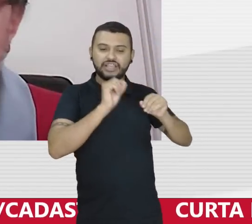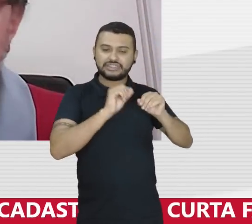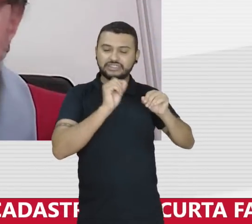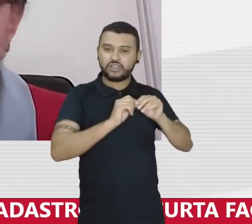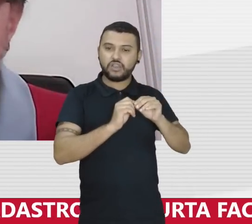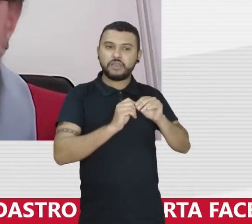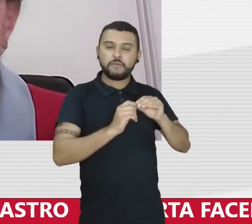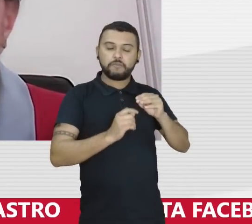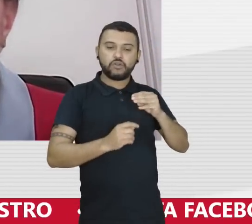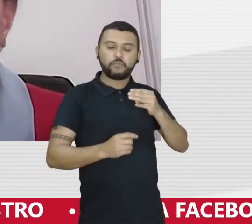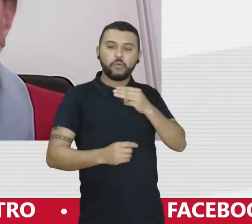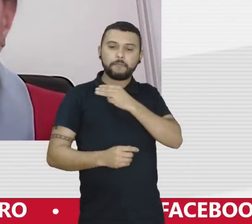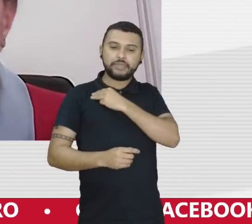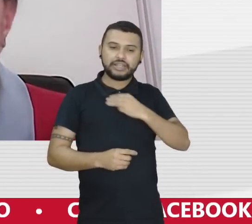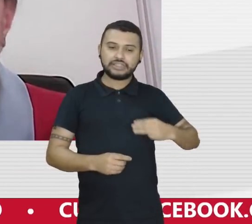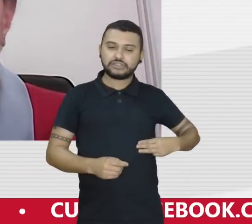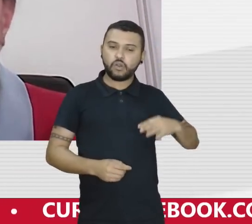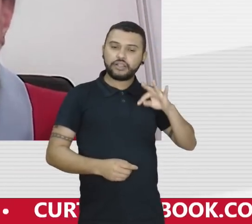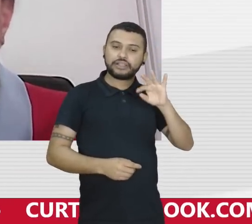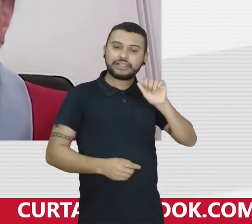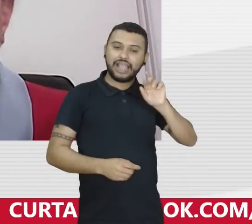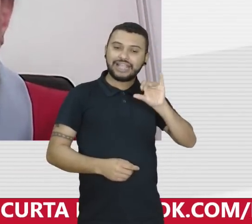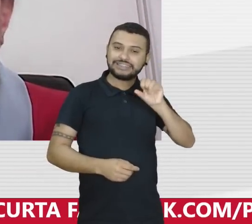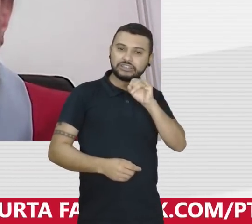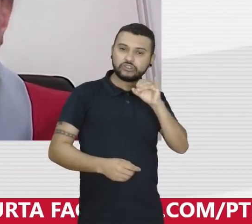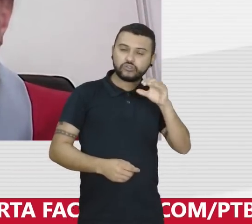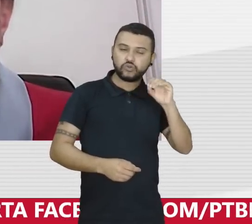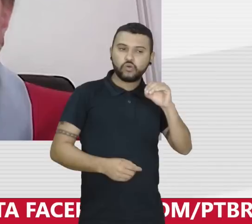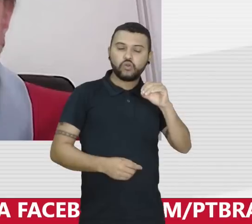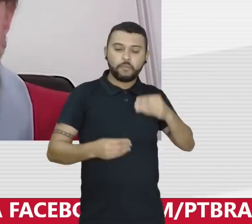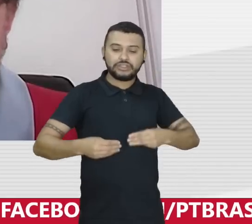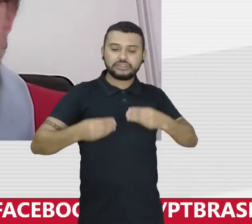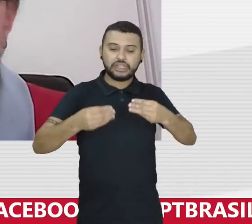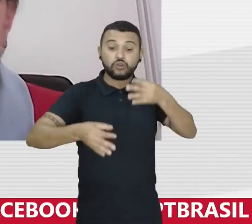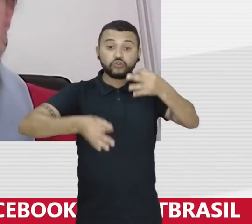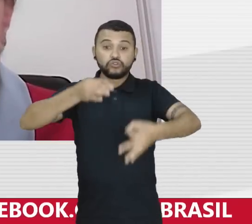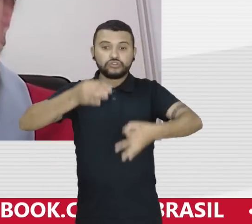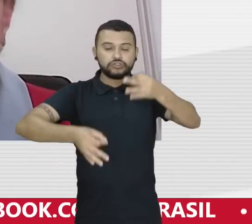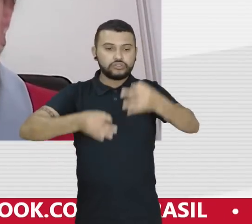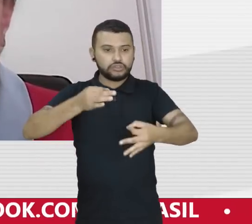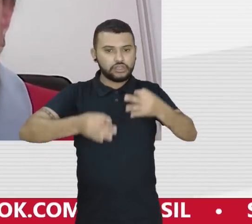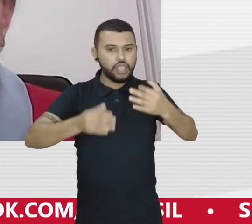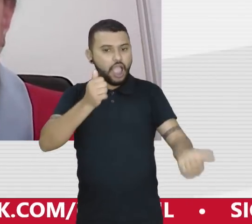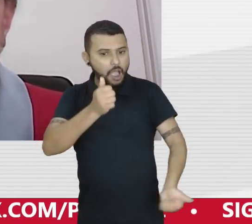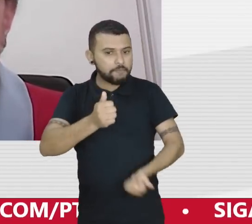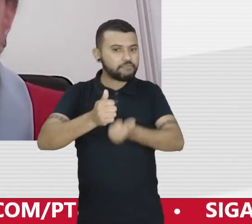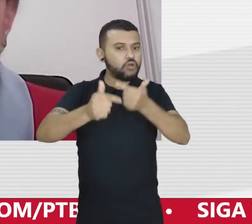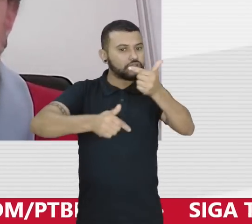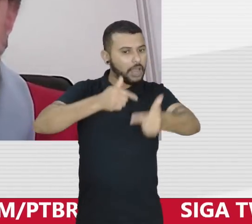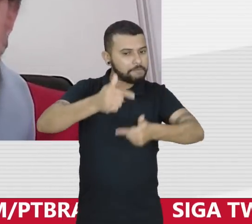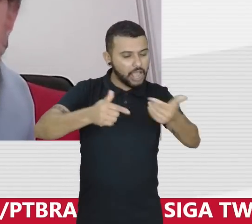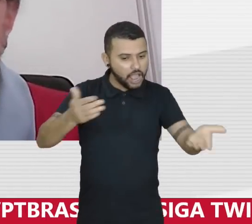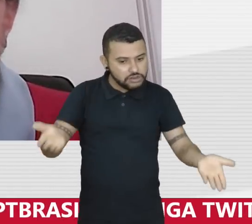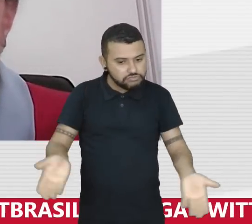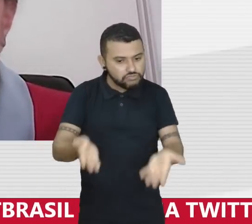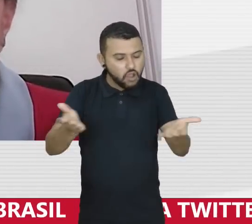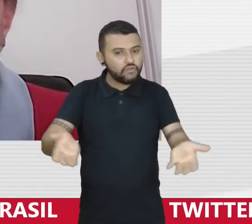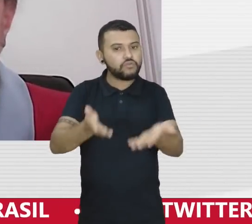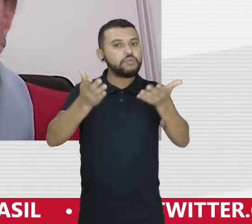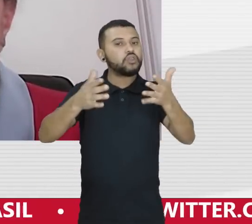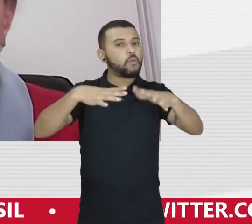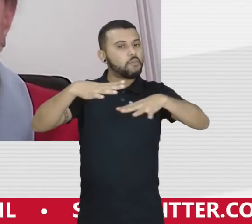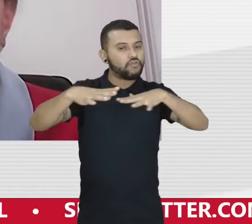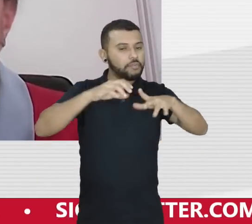do ministro Tarso Genro, no Ministério da Justiça, que teve intensa participação e apoio dos